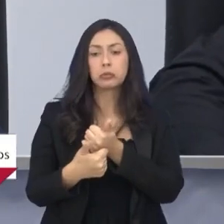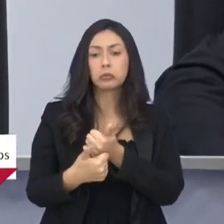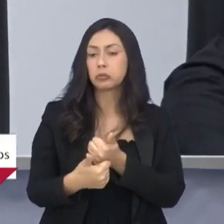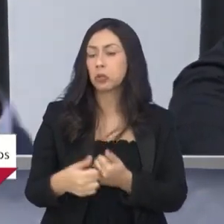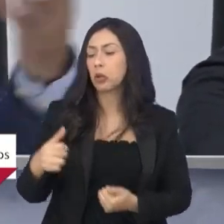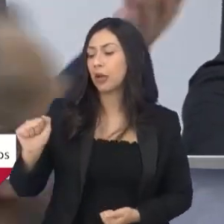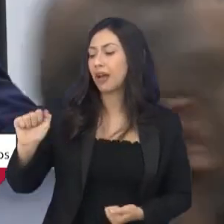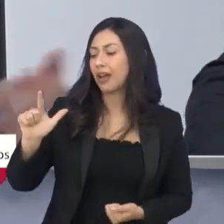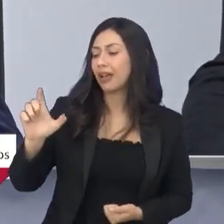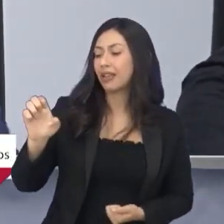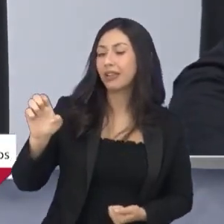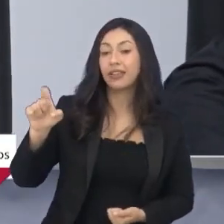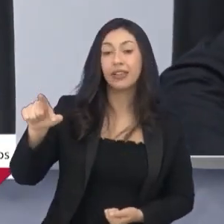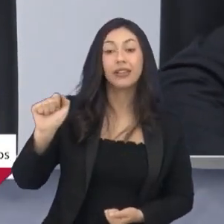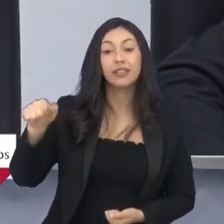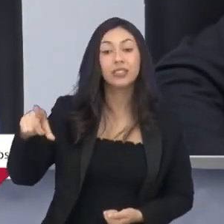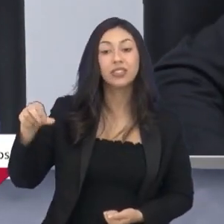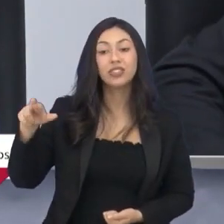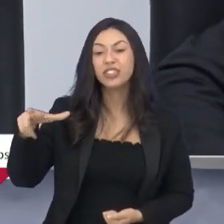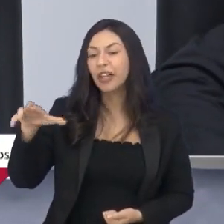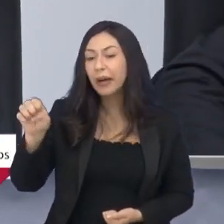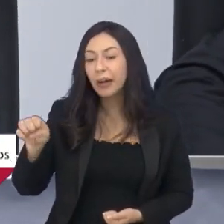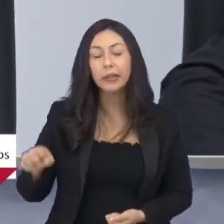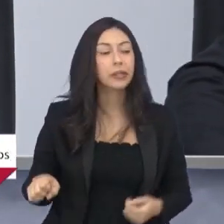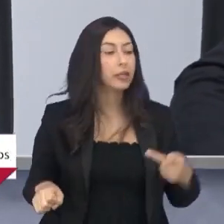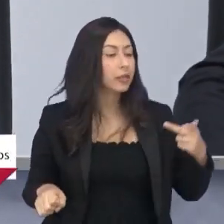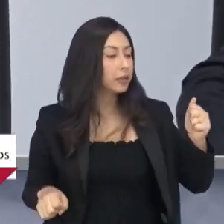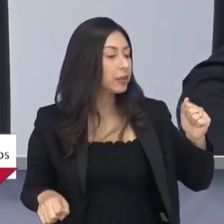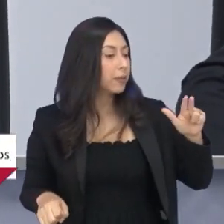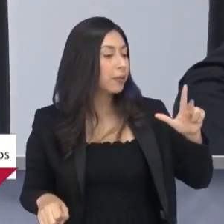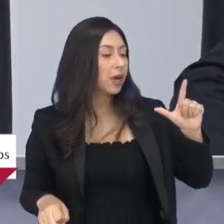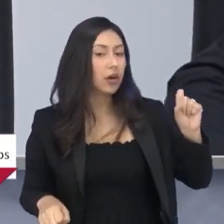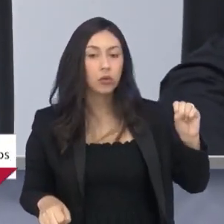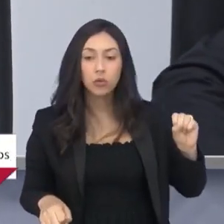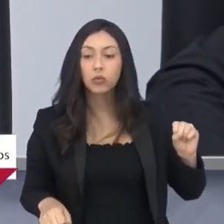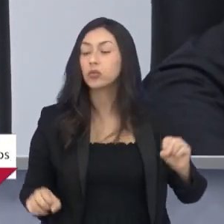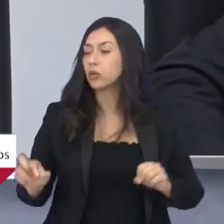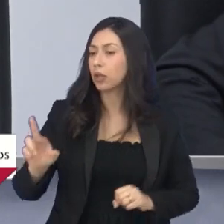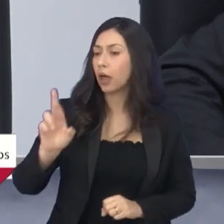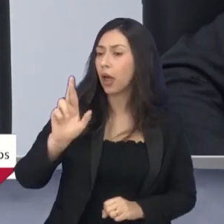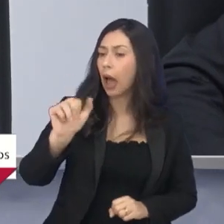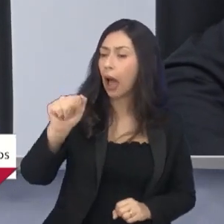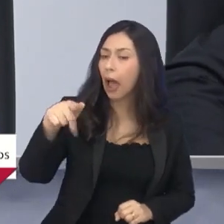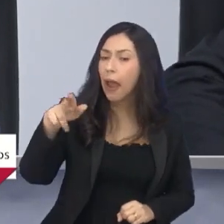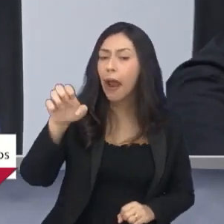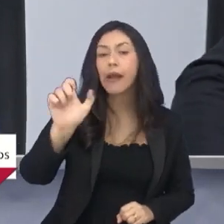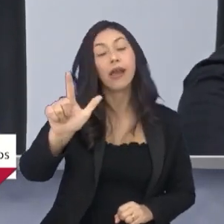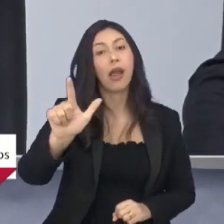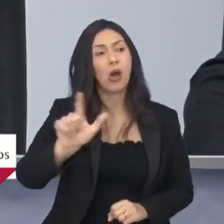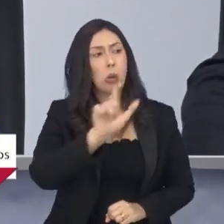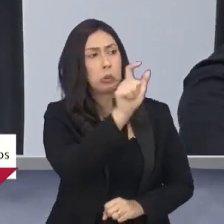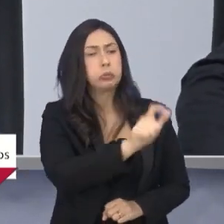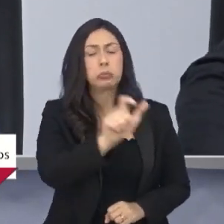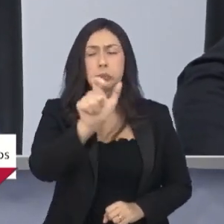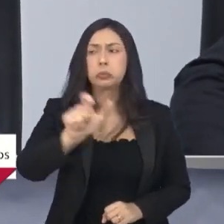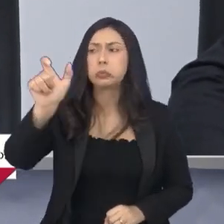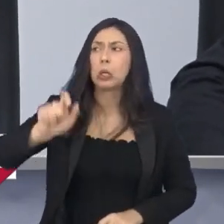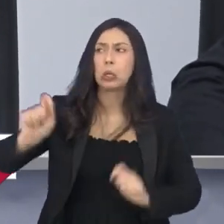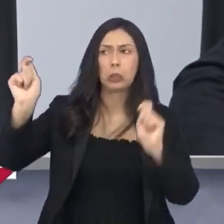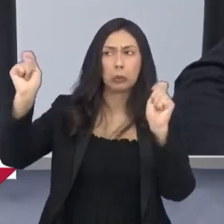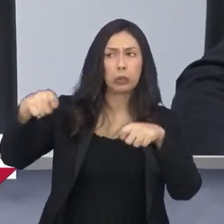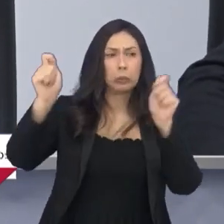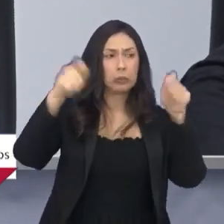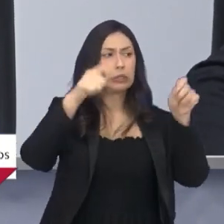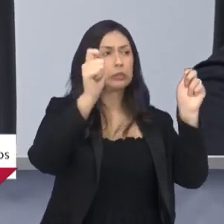outros servidor D Raquel por outros servidores o tribunal tem um quadro eh bastante capacitado um um quadro de